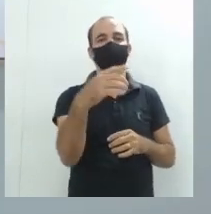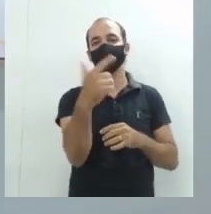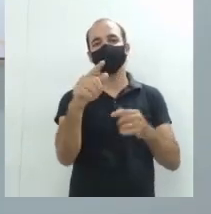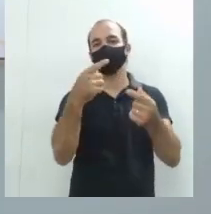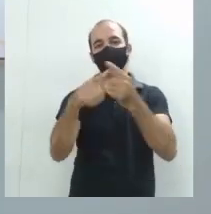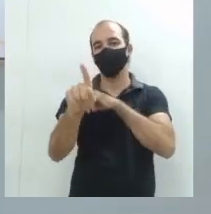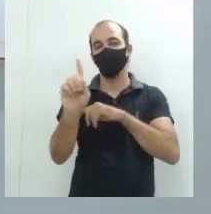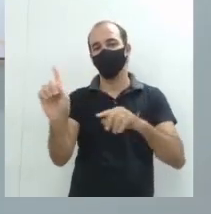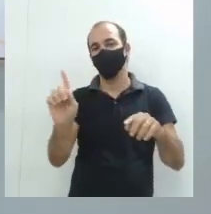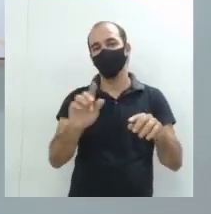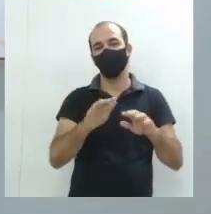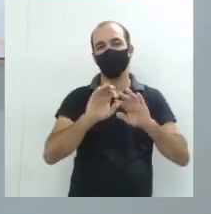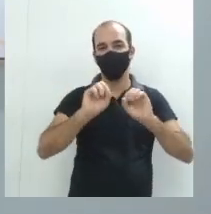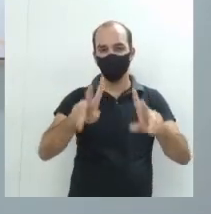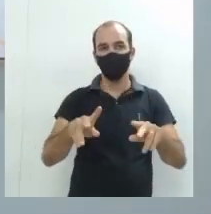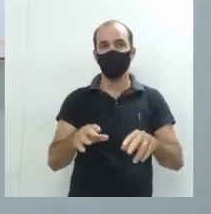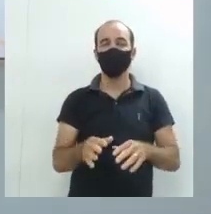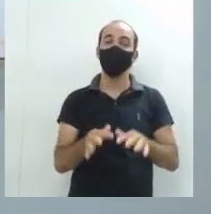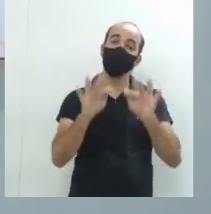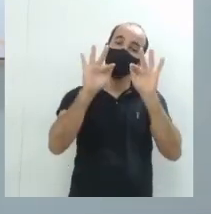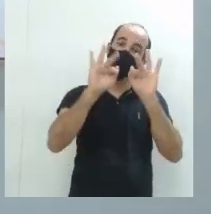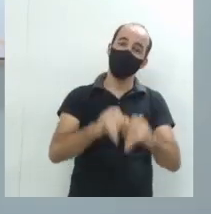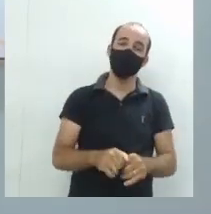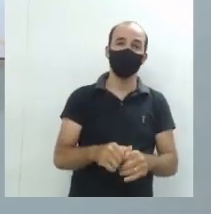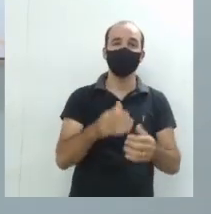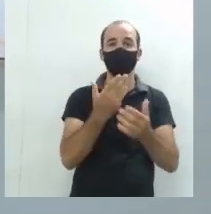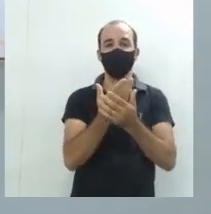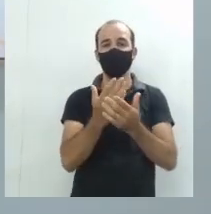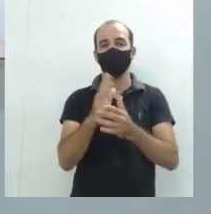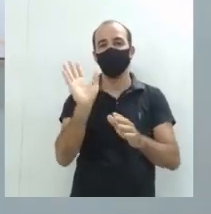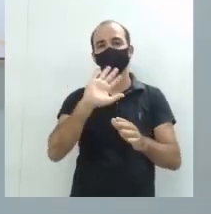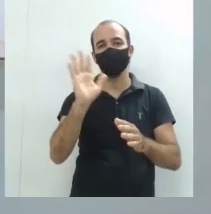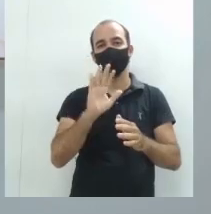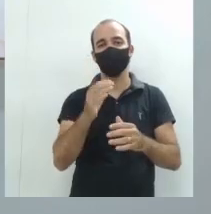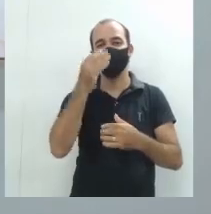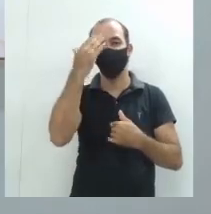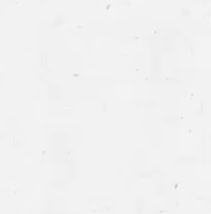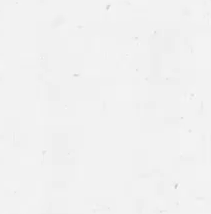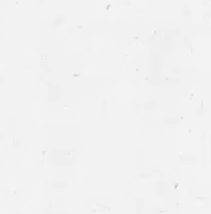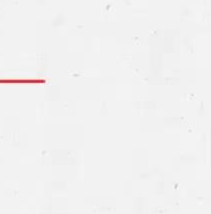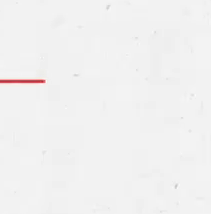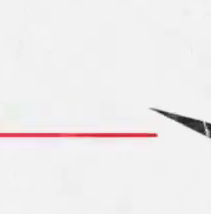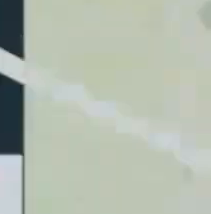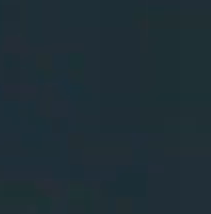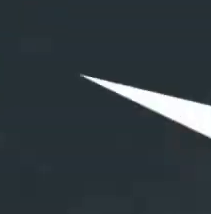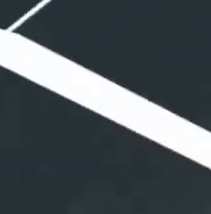ficamos aqui com a tangencial para a próxima aula. Valeu, gente! Até a próxima!